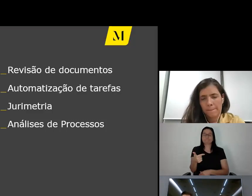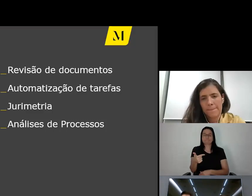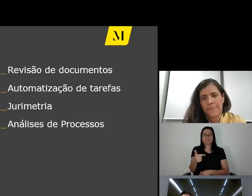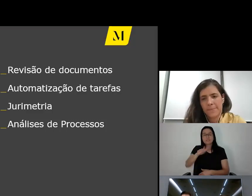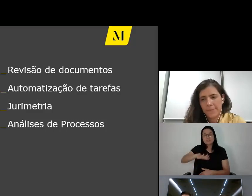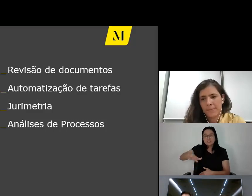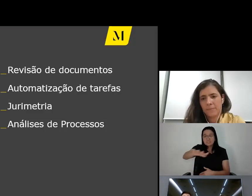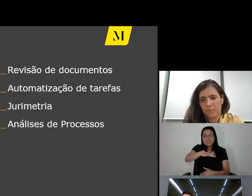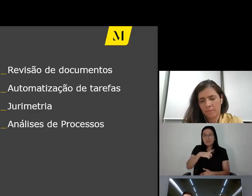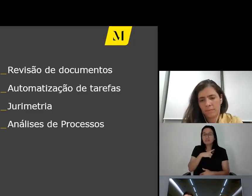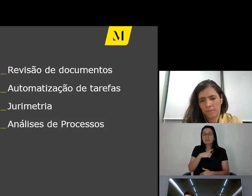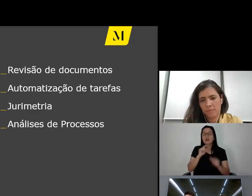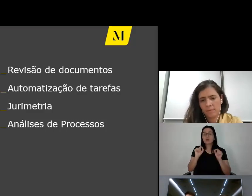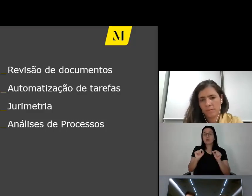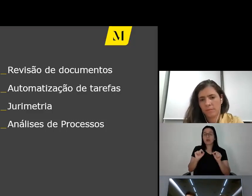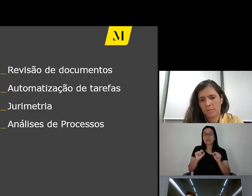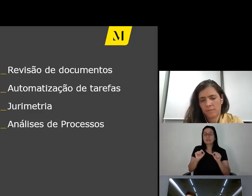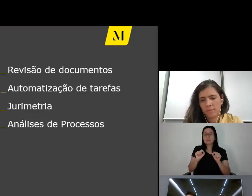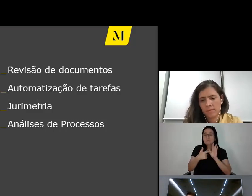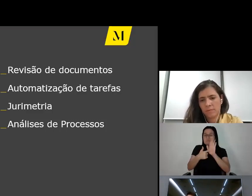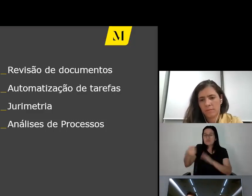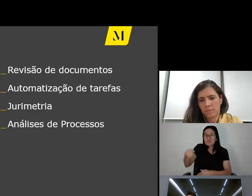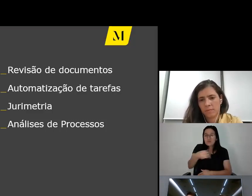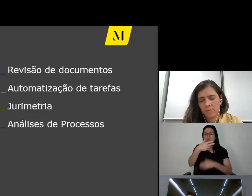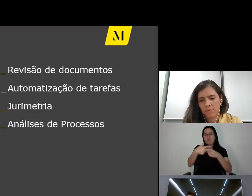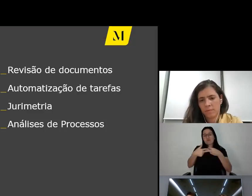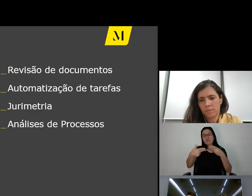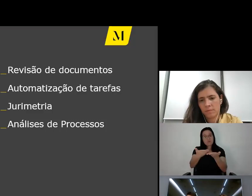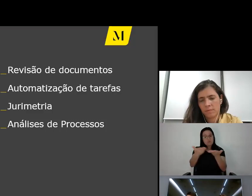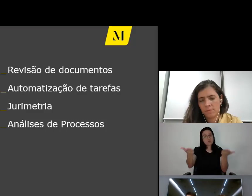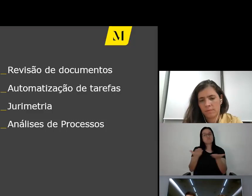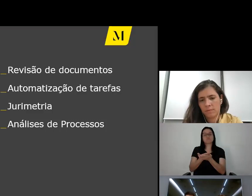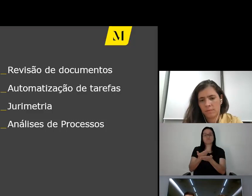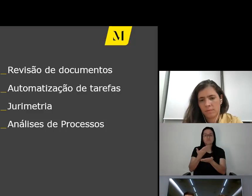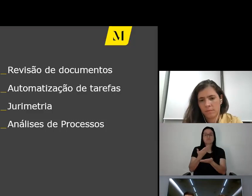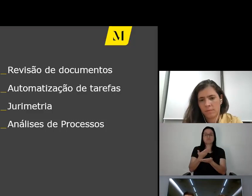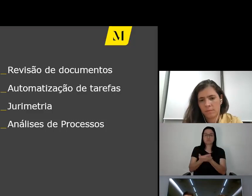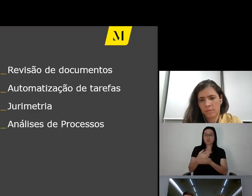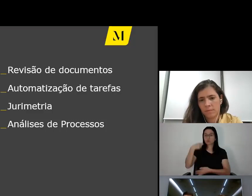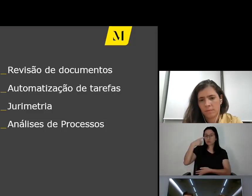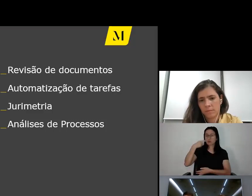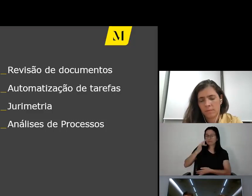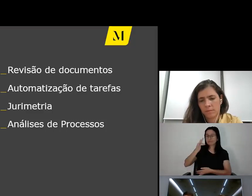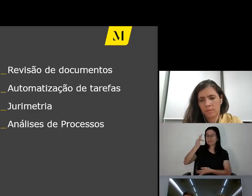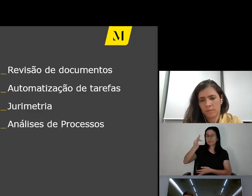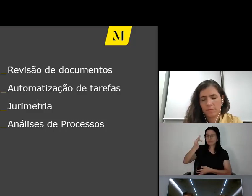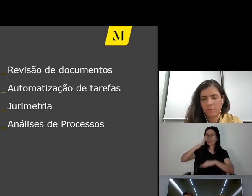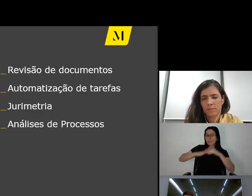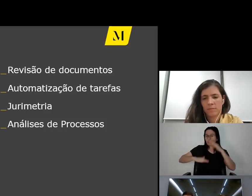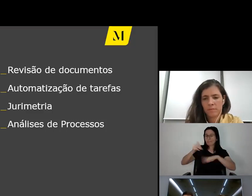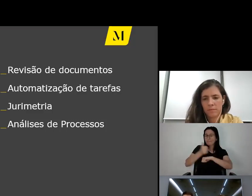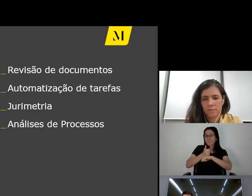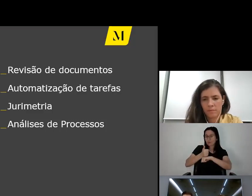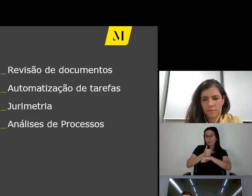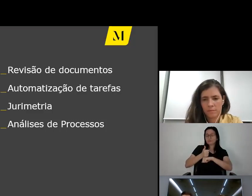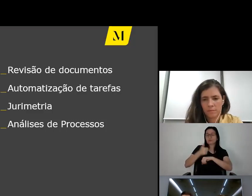oportunidade, incluindo para vocês, estudantes de direito, para vocês que estão aí, para ser a próxima geração do nosso